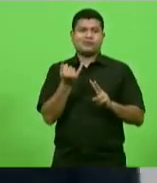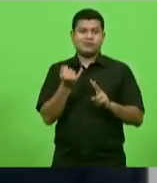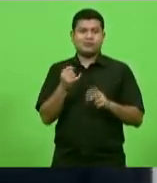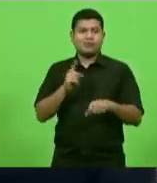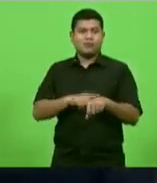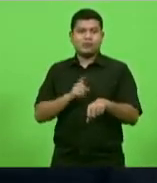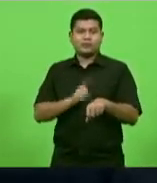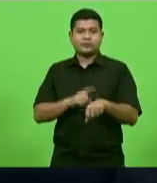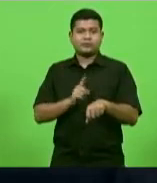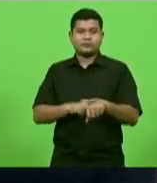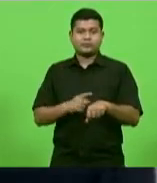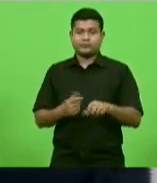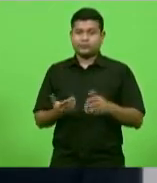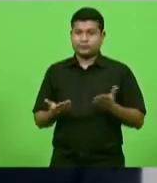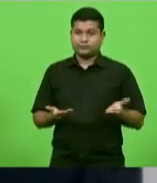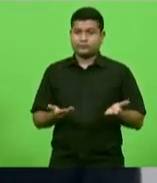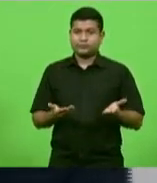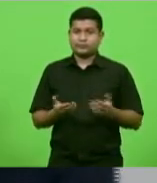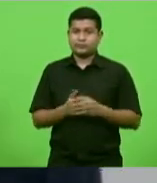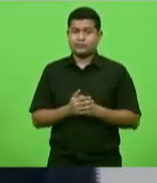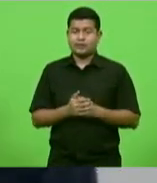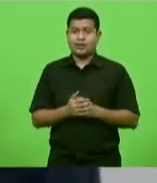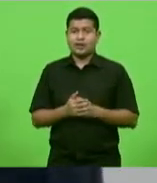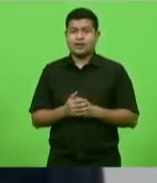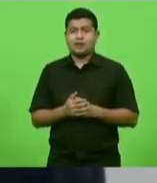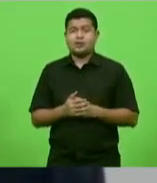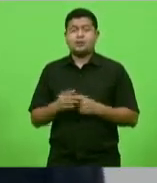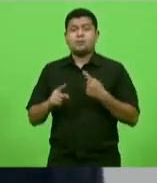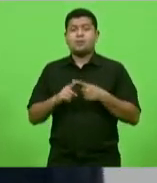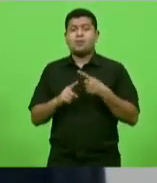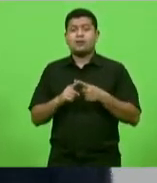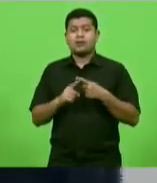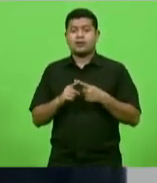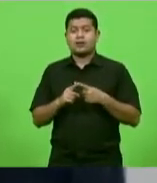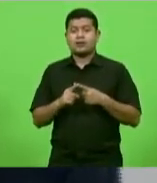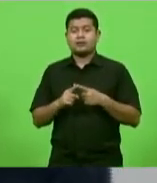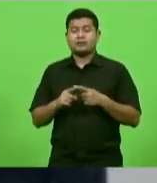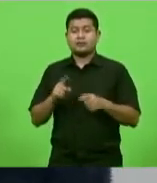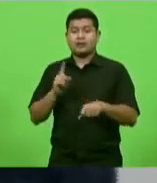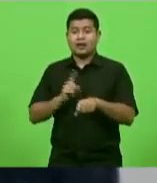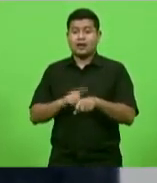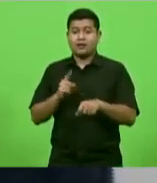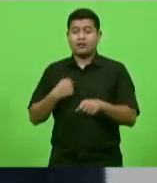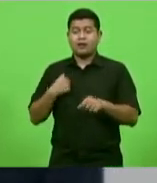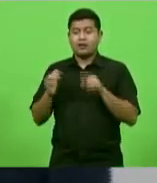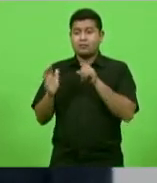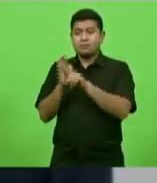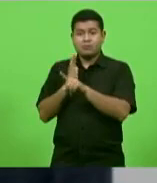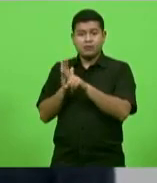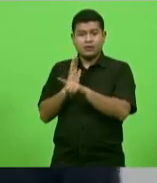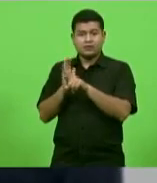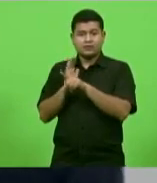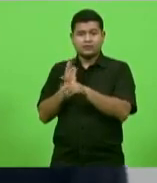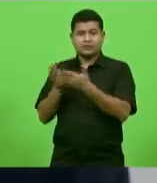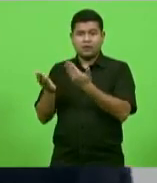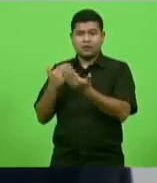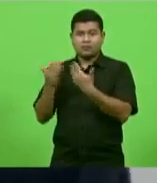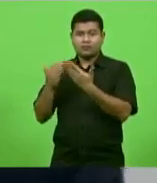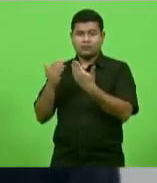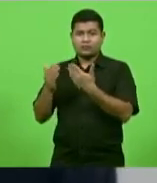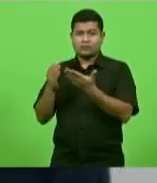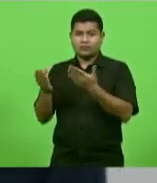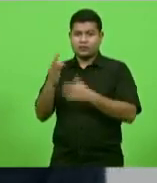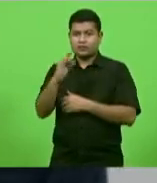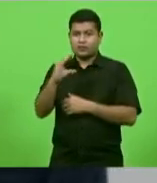tudo, desnecessário. Friso, temporal, porque veio a calhar justamente após a consulta informal ao Tribunal de Contas